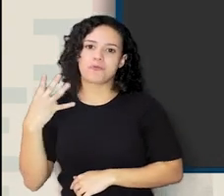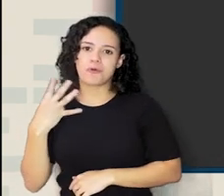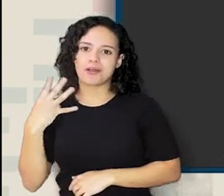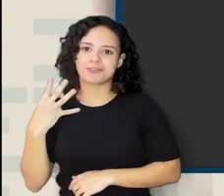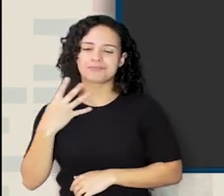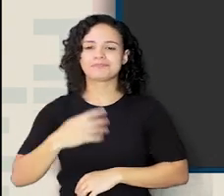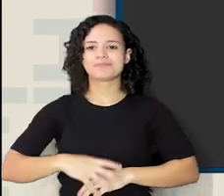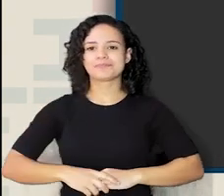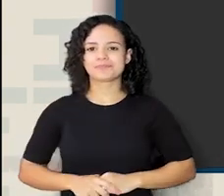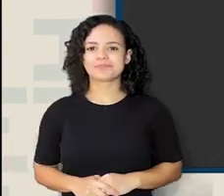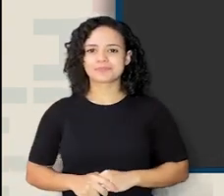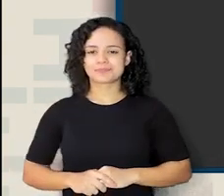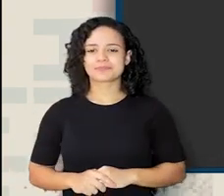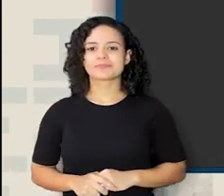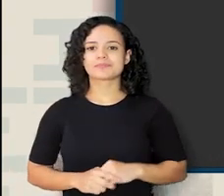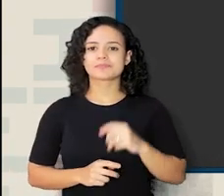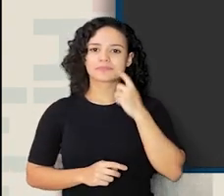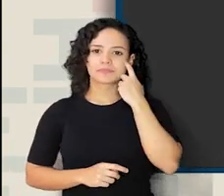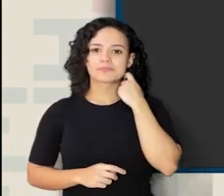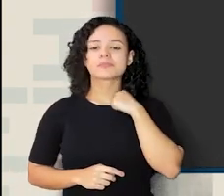Obviamente é o Fá 4.